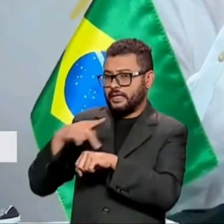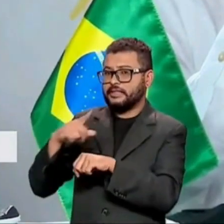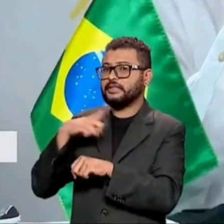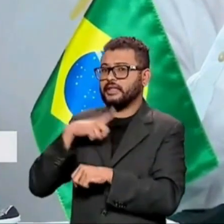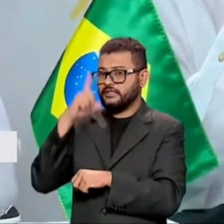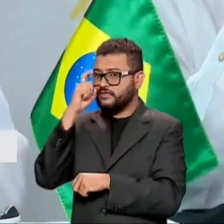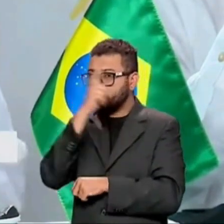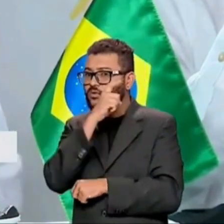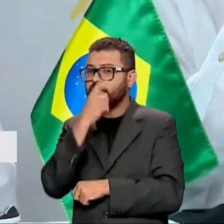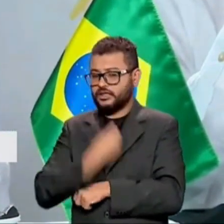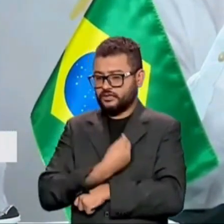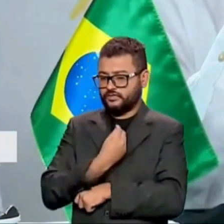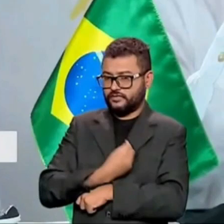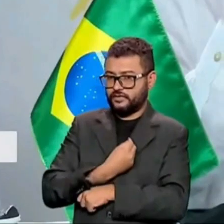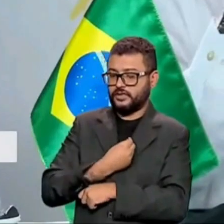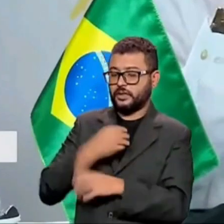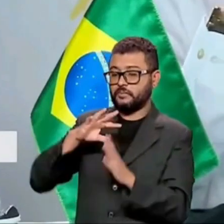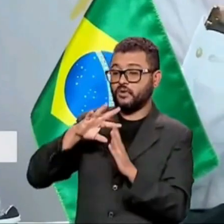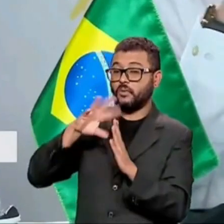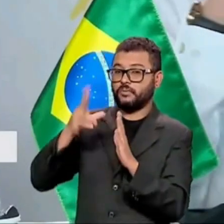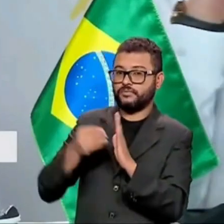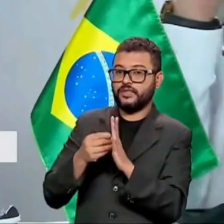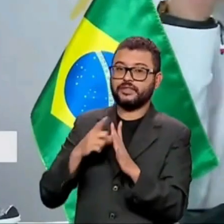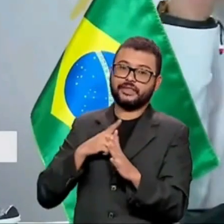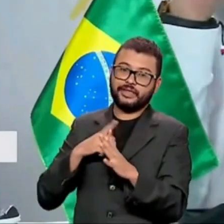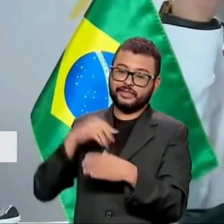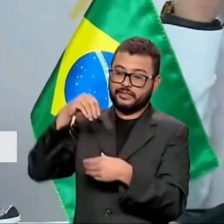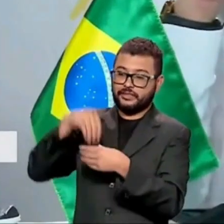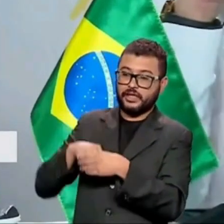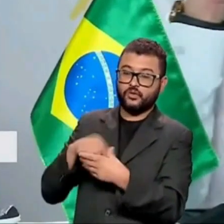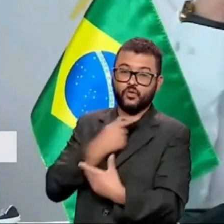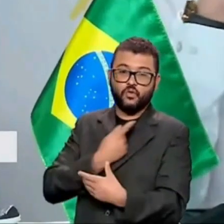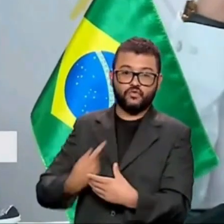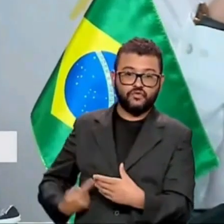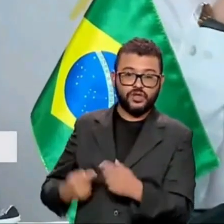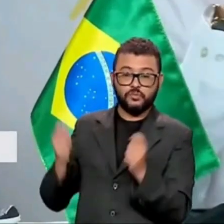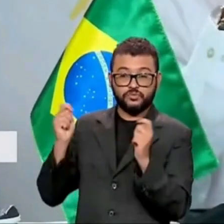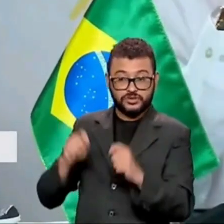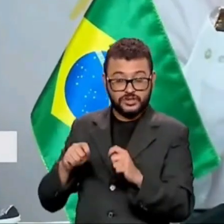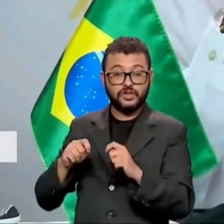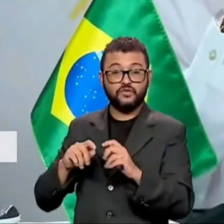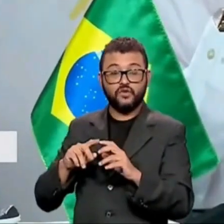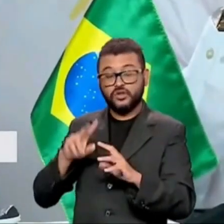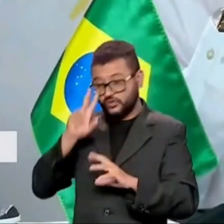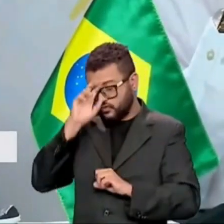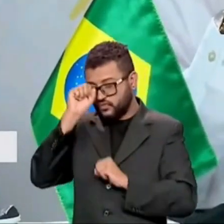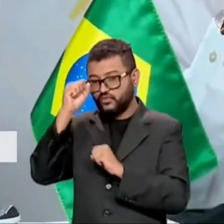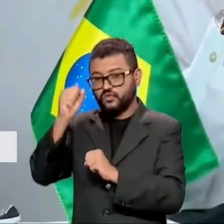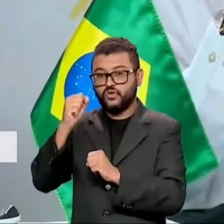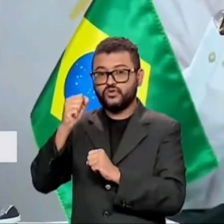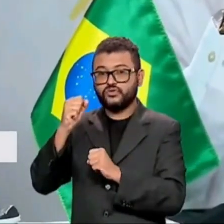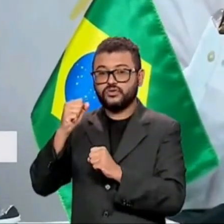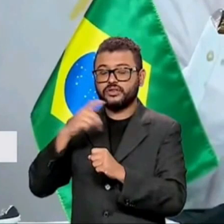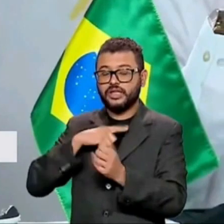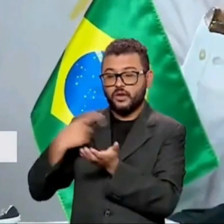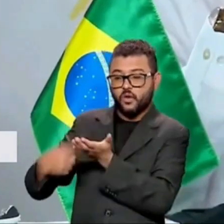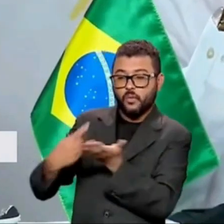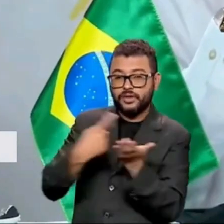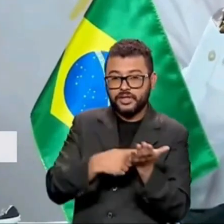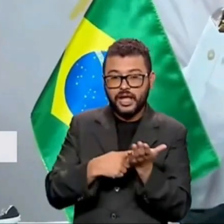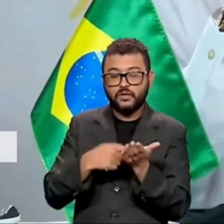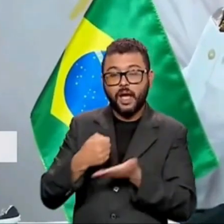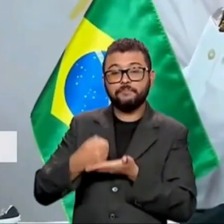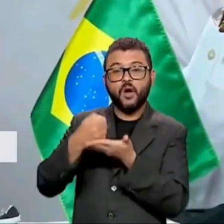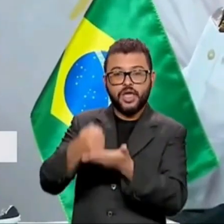enfrentar juntos. Um deles é institucional e diz respeito ao fortalecimento da organização do Tratado de